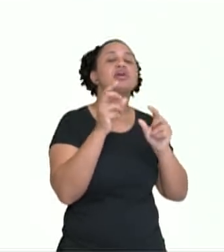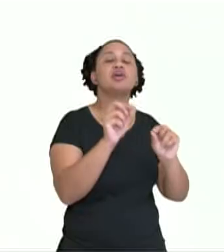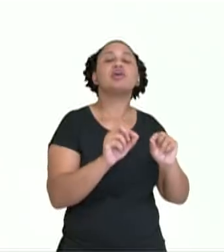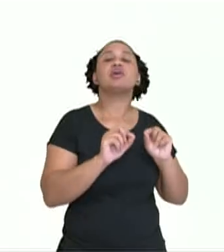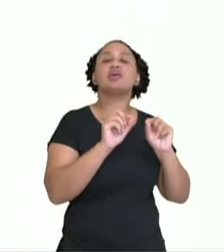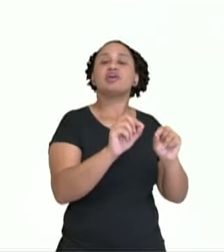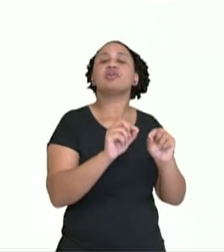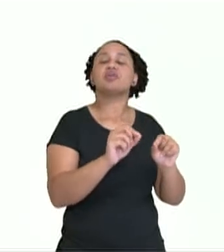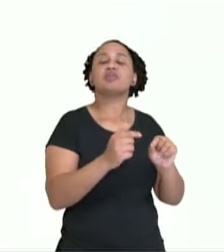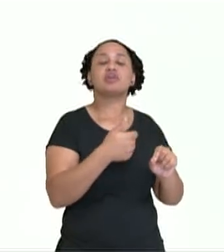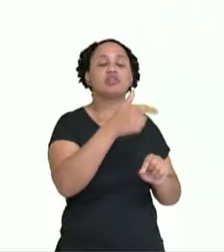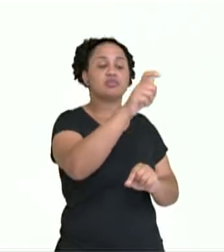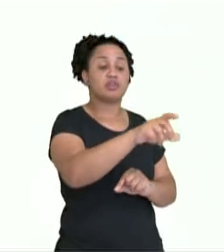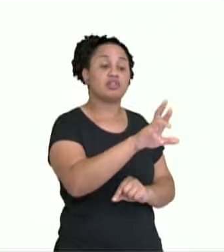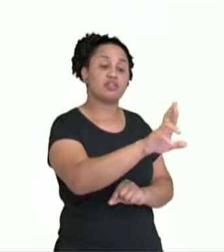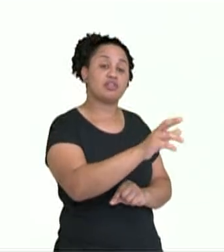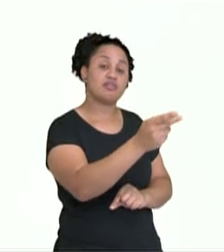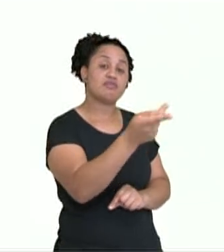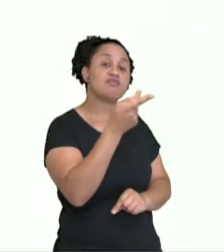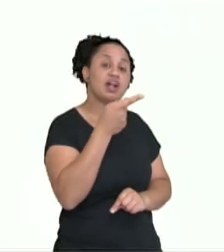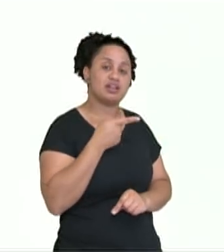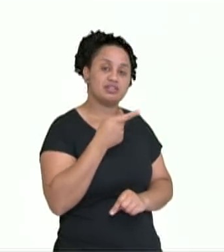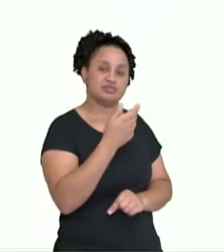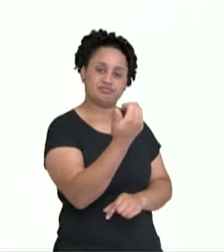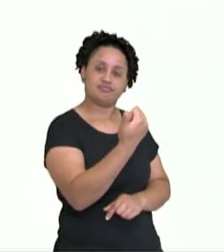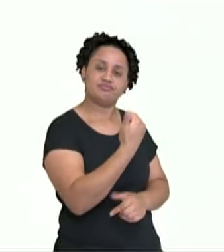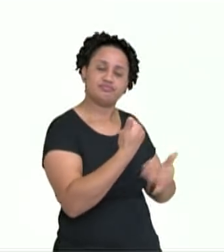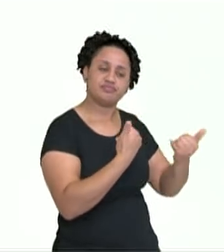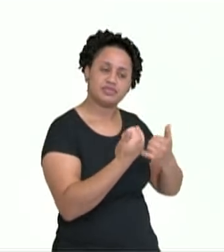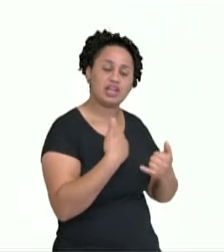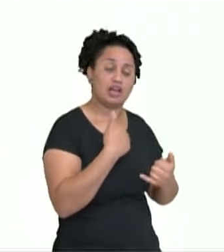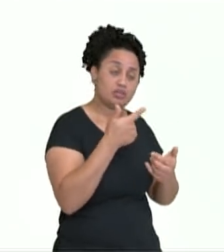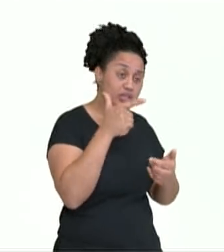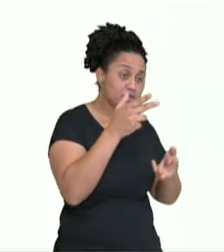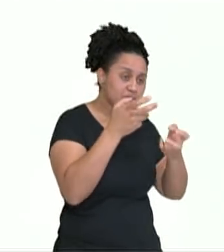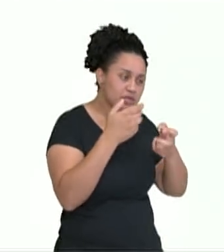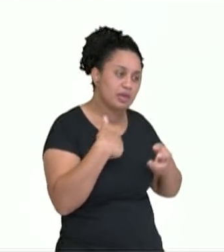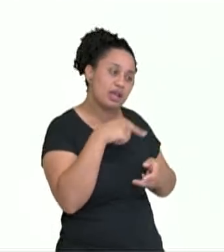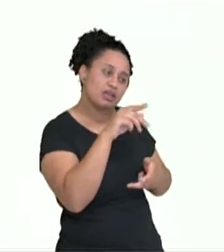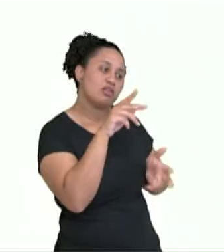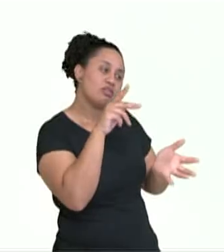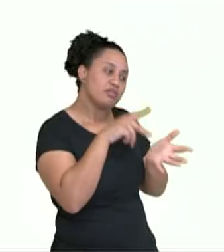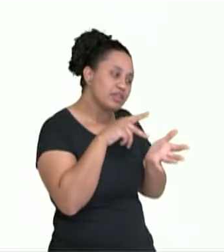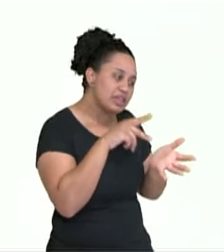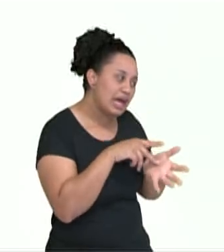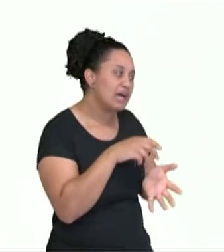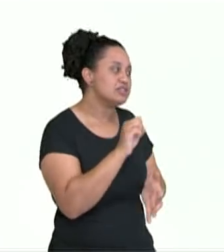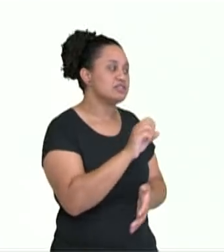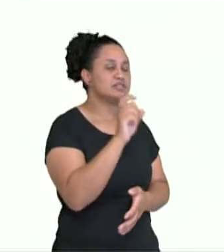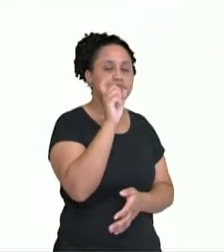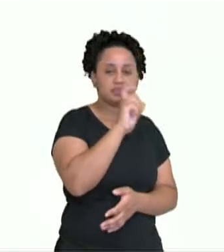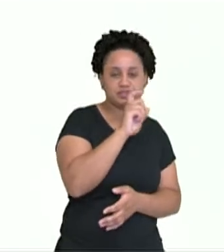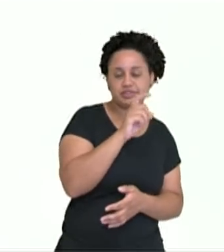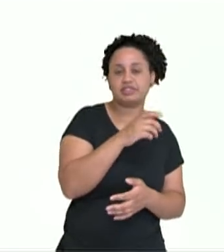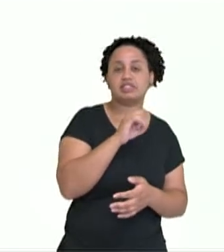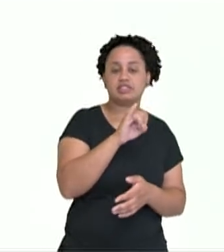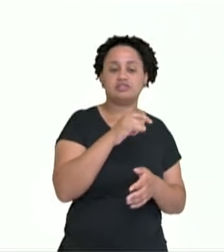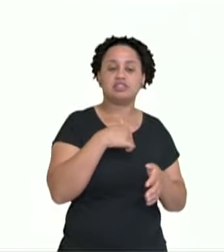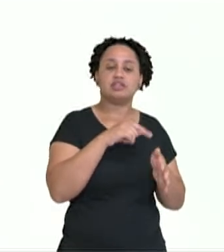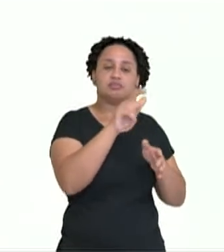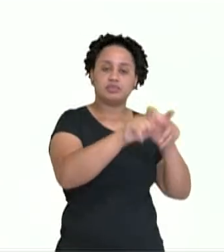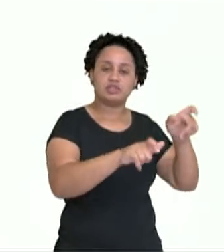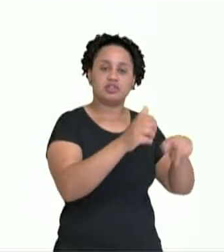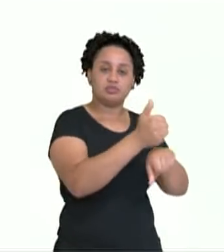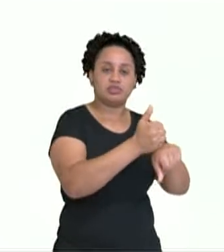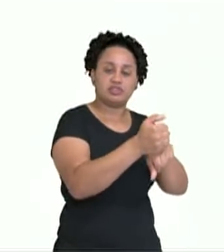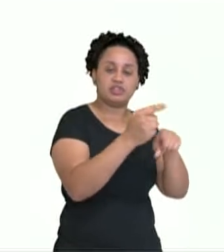o que o outro tem para dizer, a verdade daquele outro. Então, quando você faz uma entrevista com um cientista, por exemplo, ele